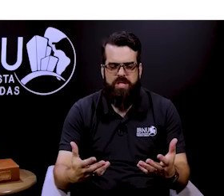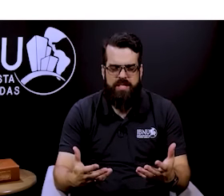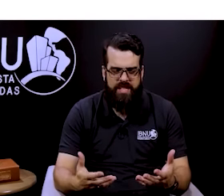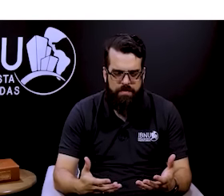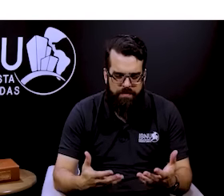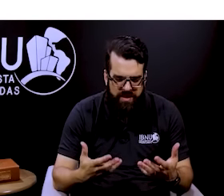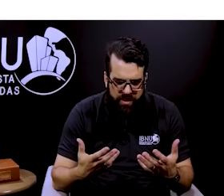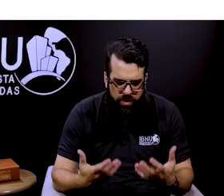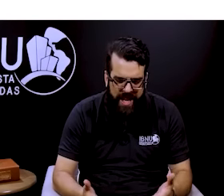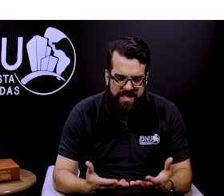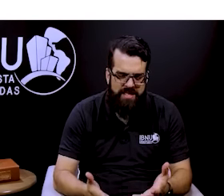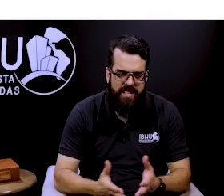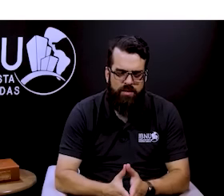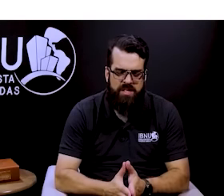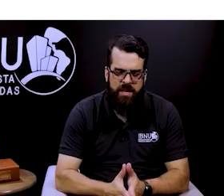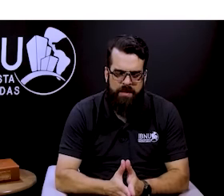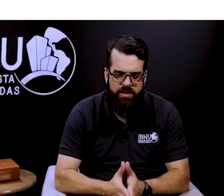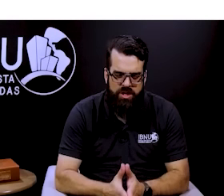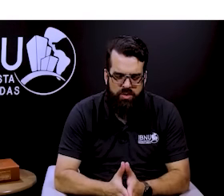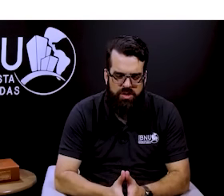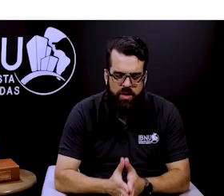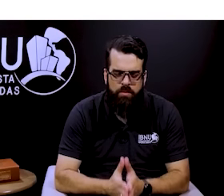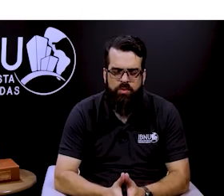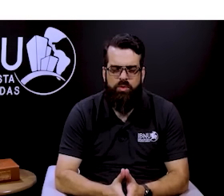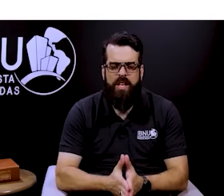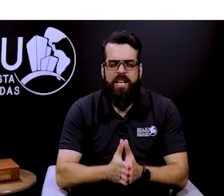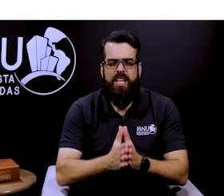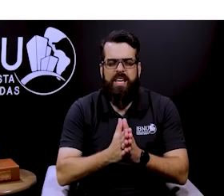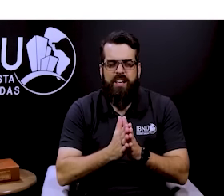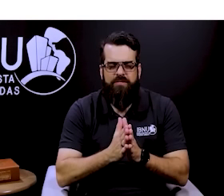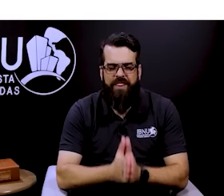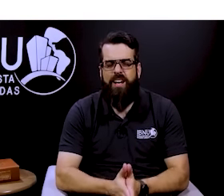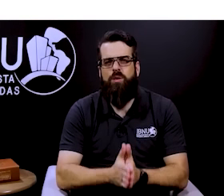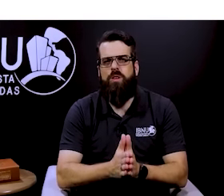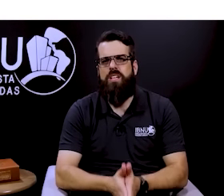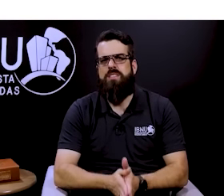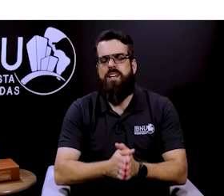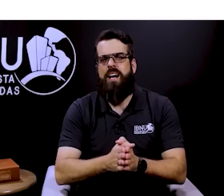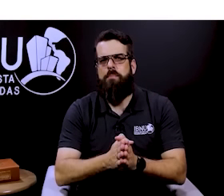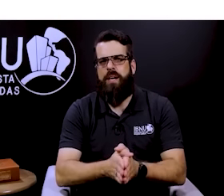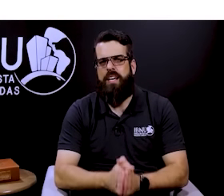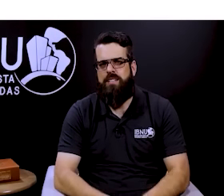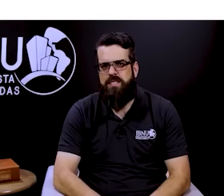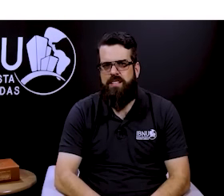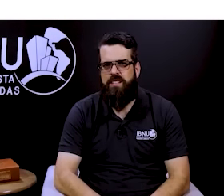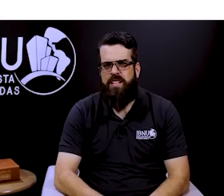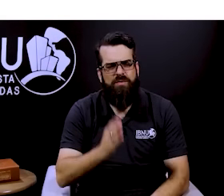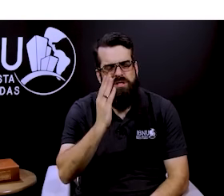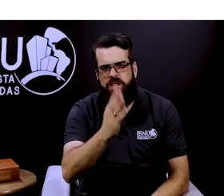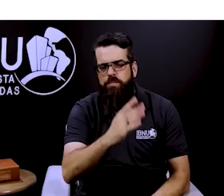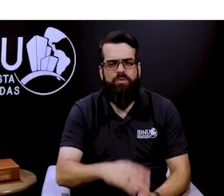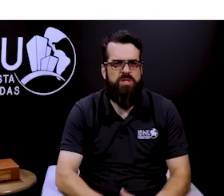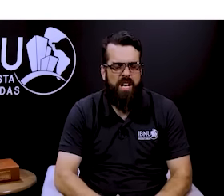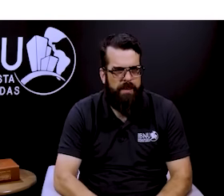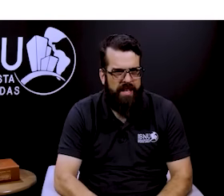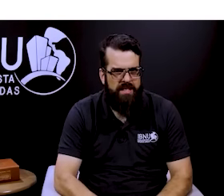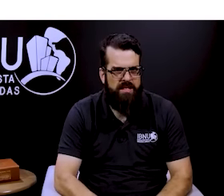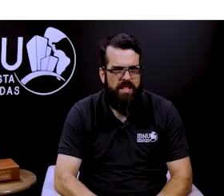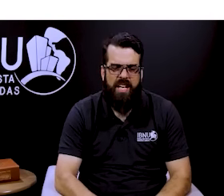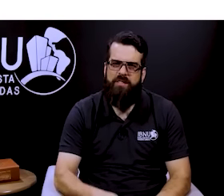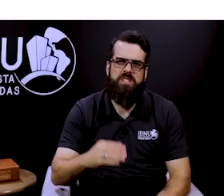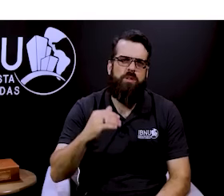de justiça, as dificuldades de seguir os ensinamentos de Jesus em um mundo que valoriza a aparência. Que você não busque